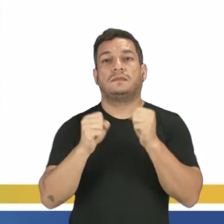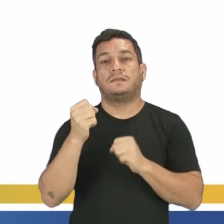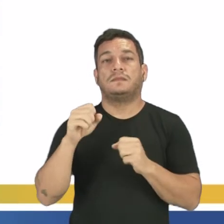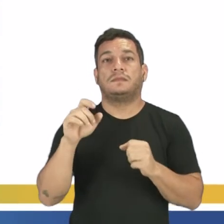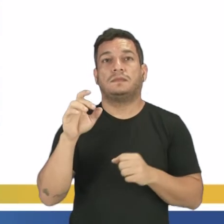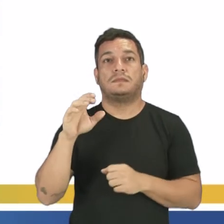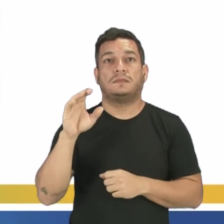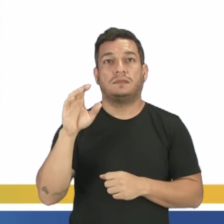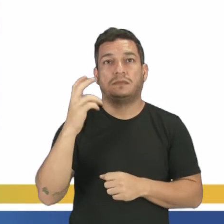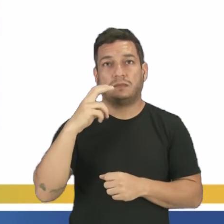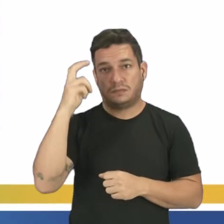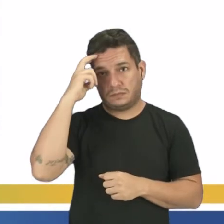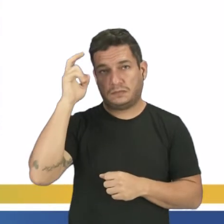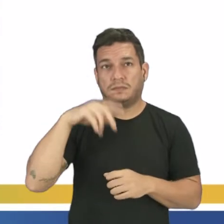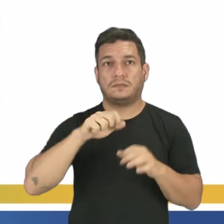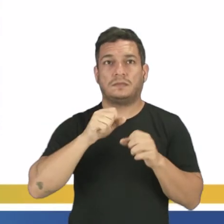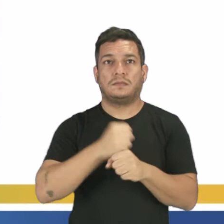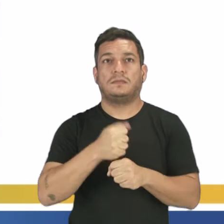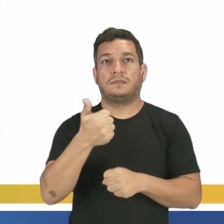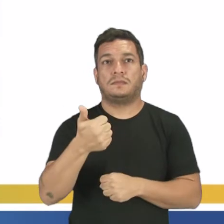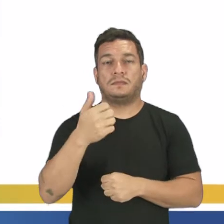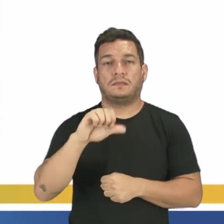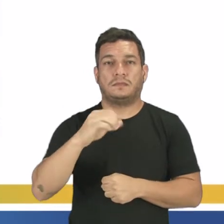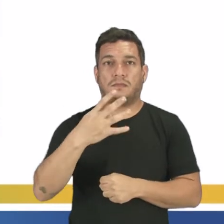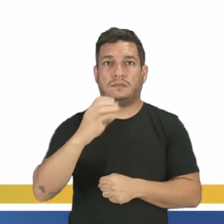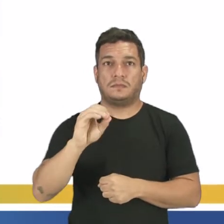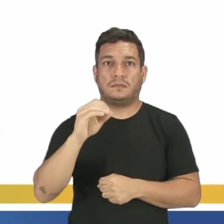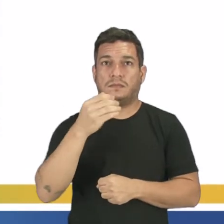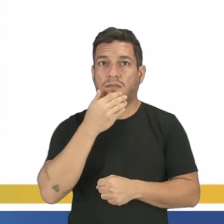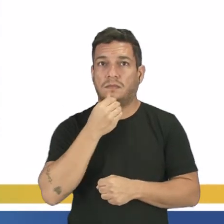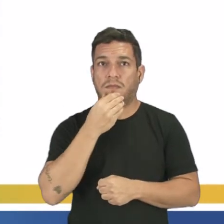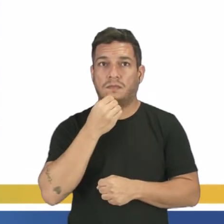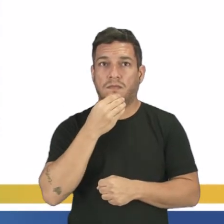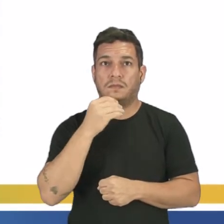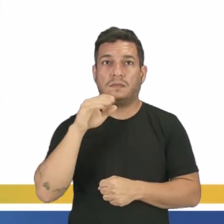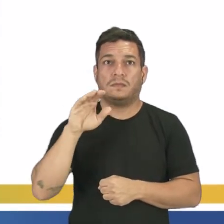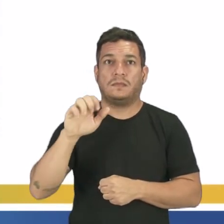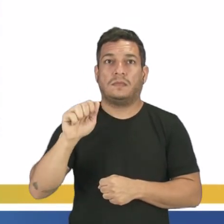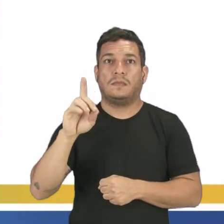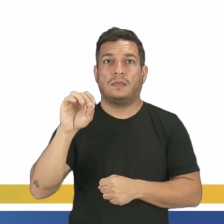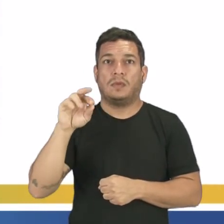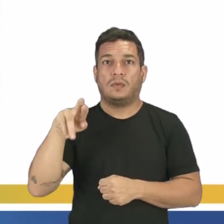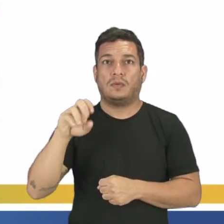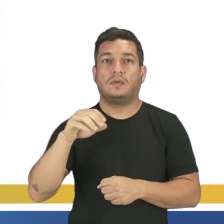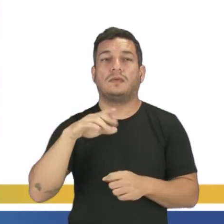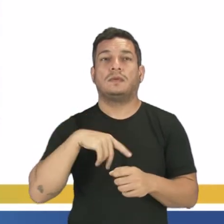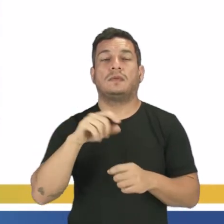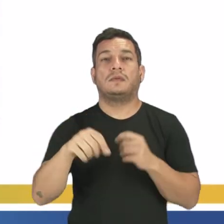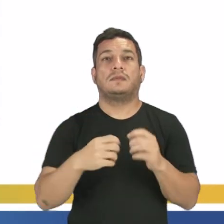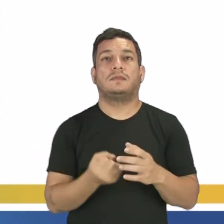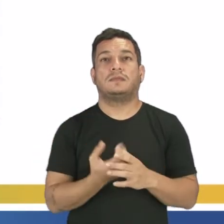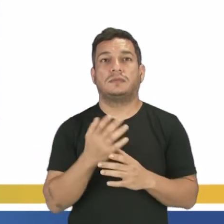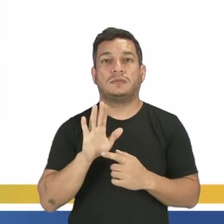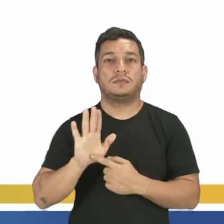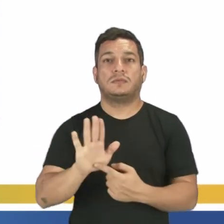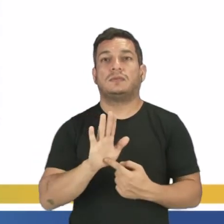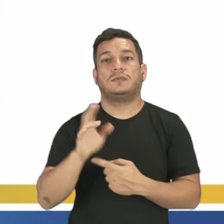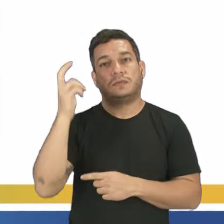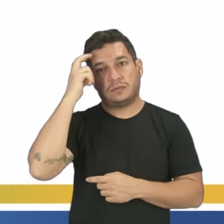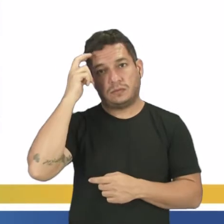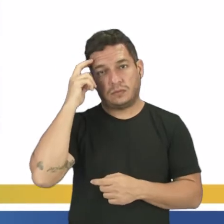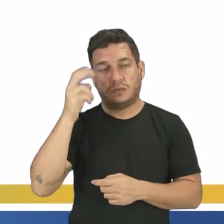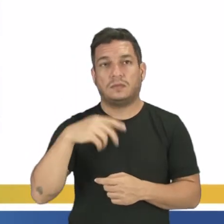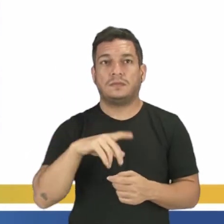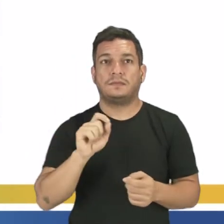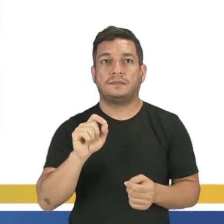aí na década de 1940, com Max Horkheim e Theodor Adorno, indústria cultural, produção da cultura como